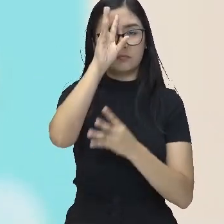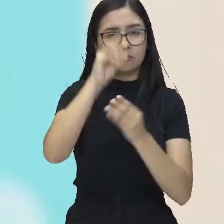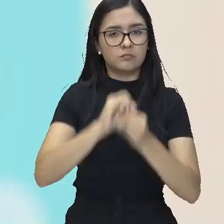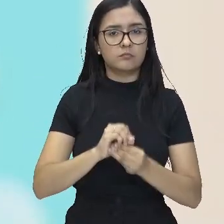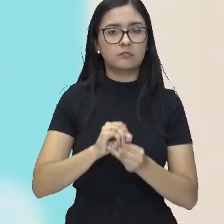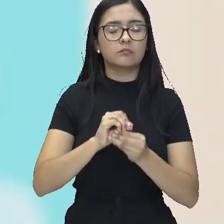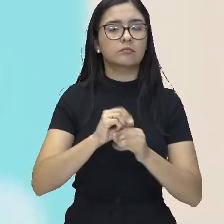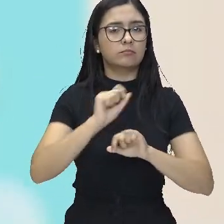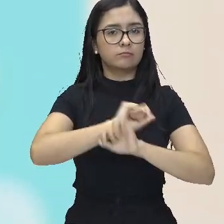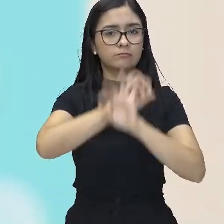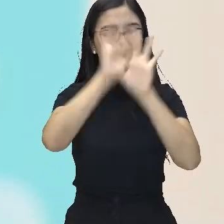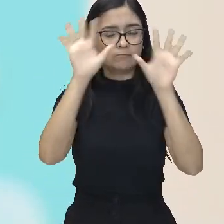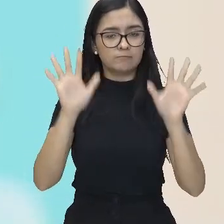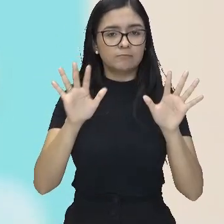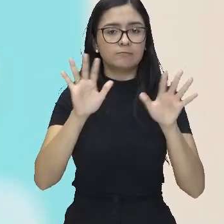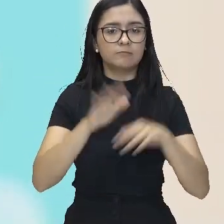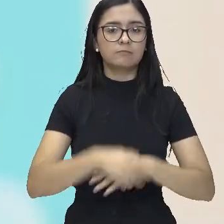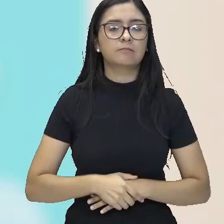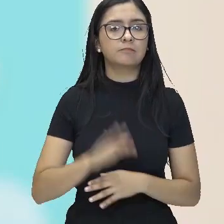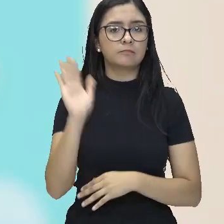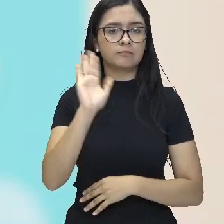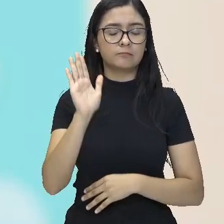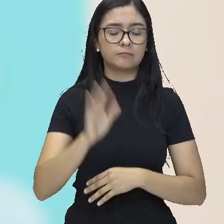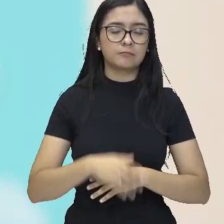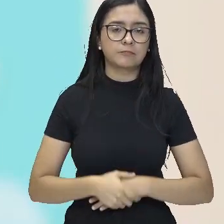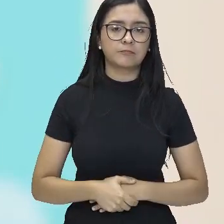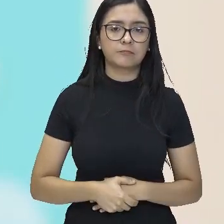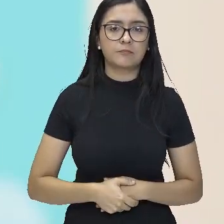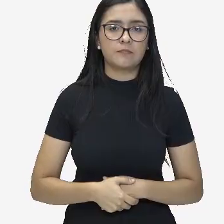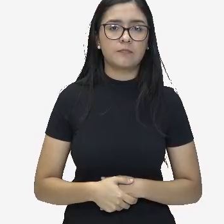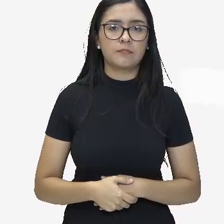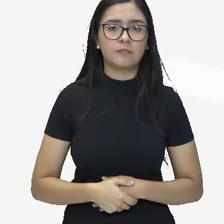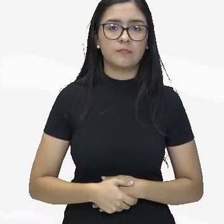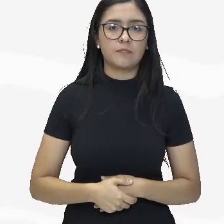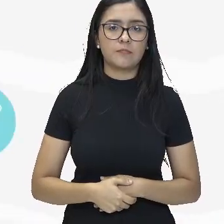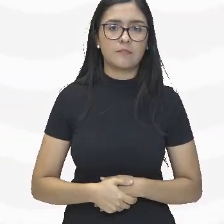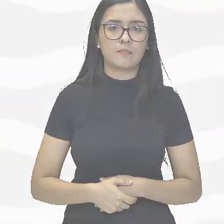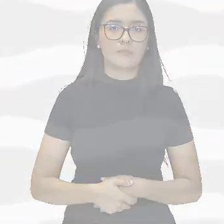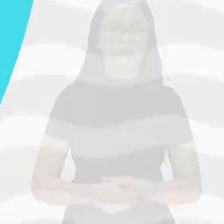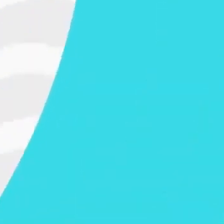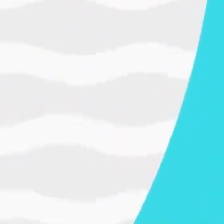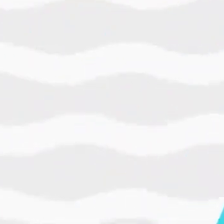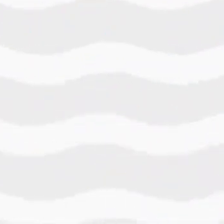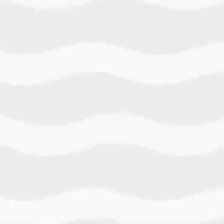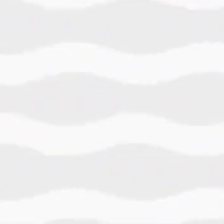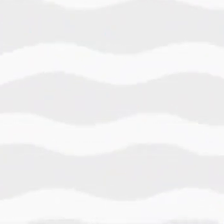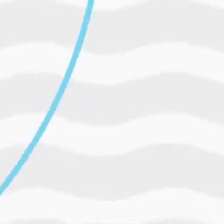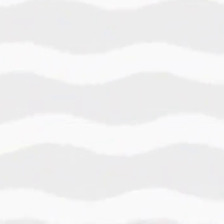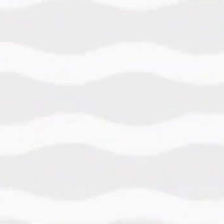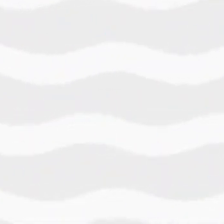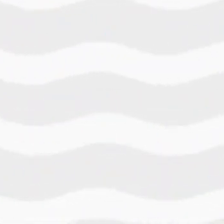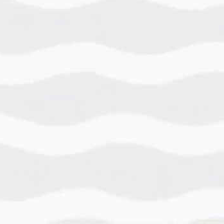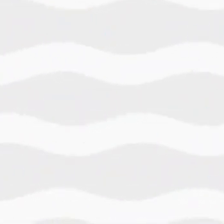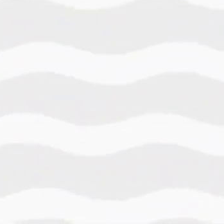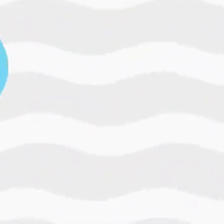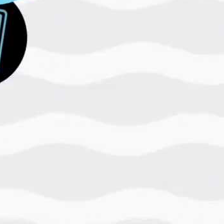conseguido compreender e até a próxima aula.